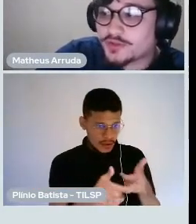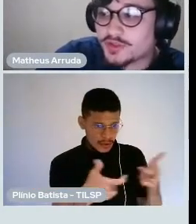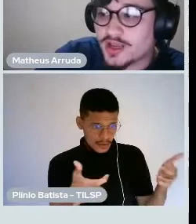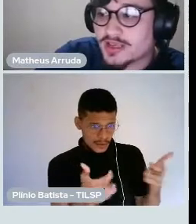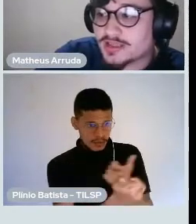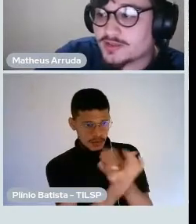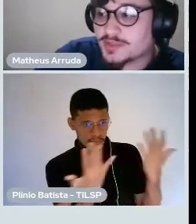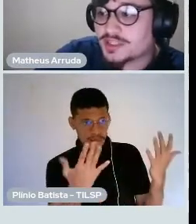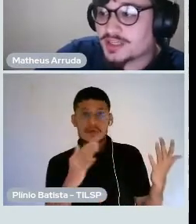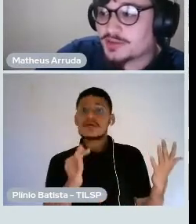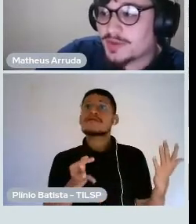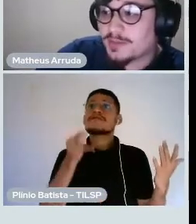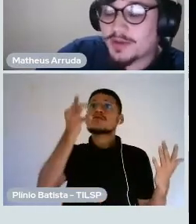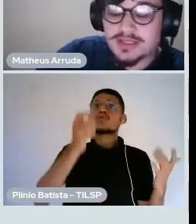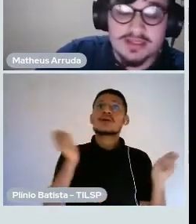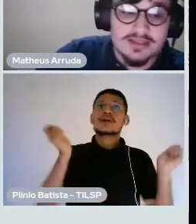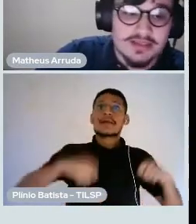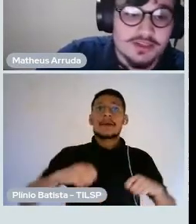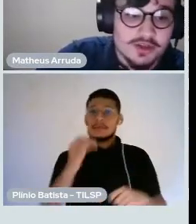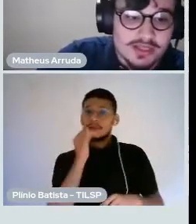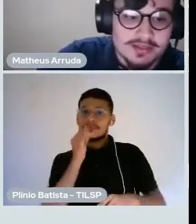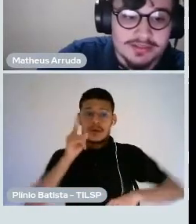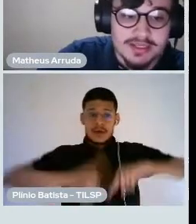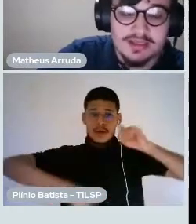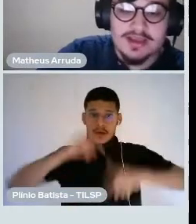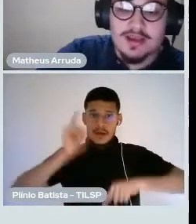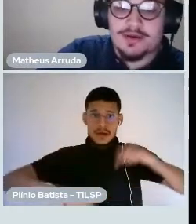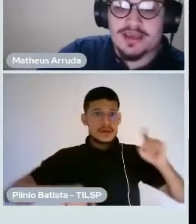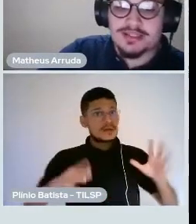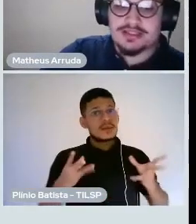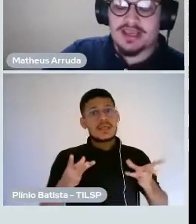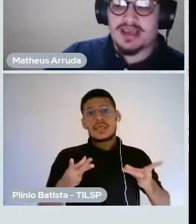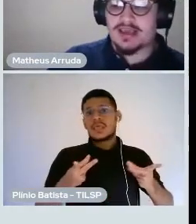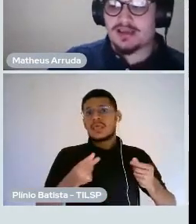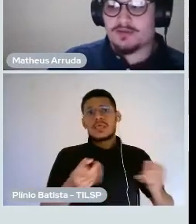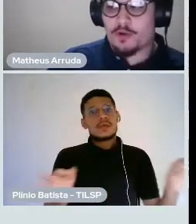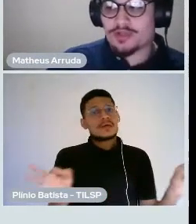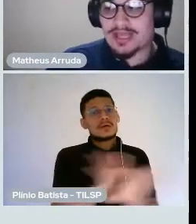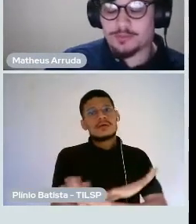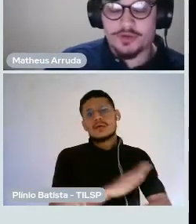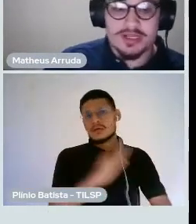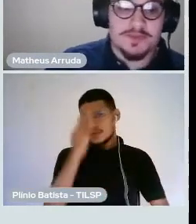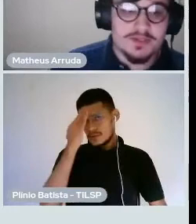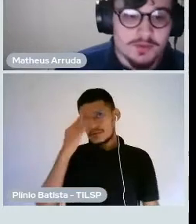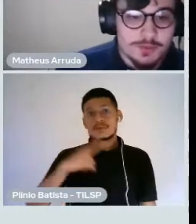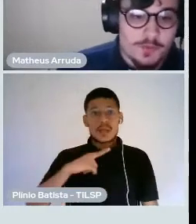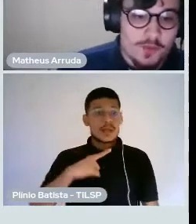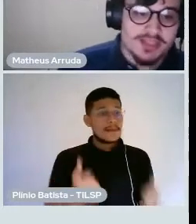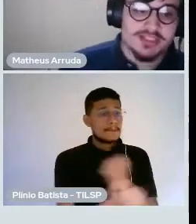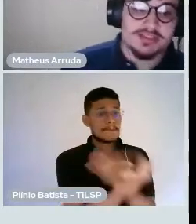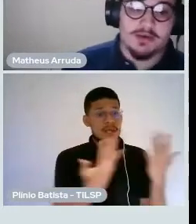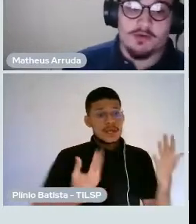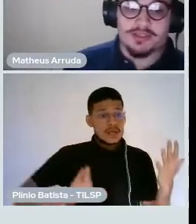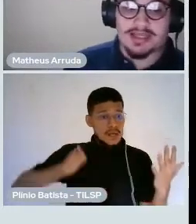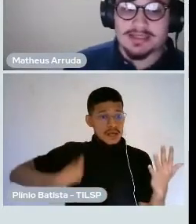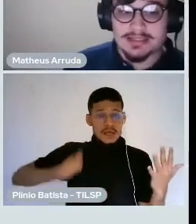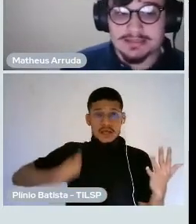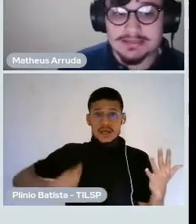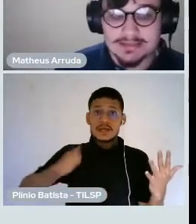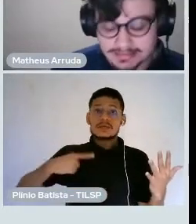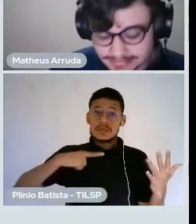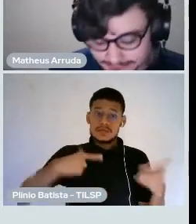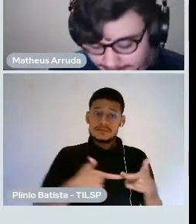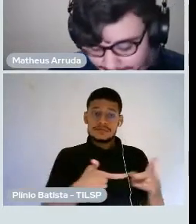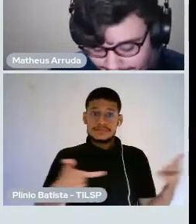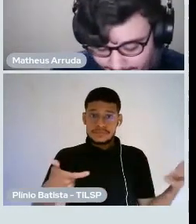os recursos de subsistência humana podem ser esgotados, né? Porque a gente tem aí uma quantidade muito grande de pessoas, por mais que a gente tenha uma quantidade